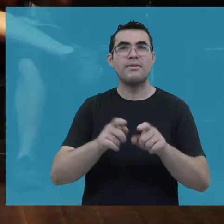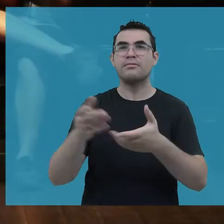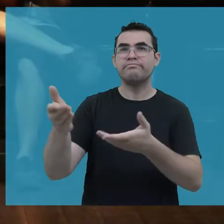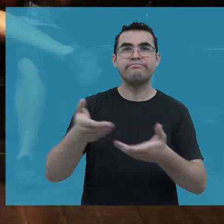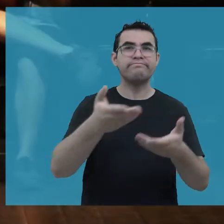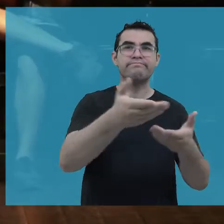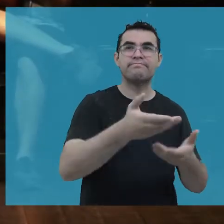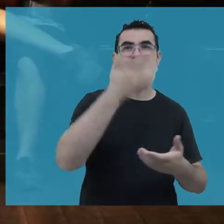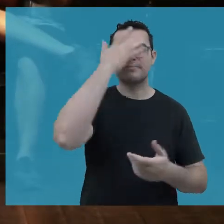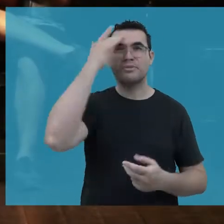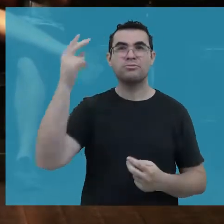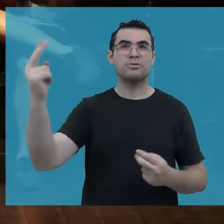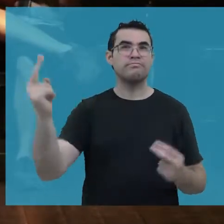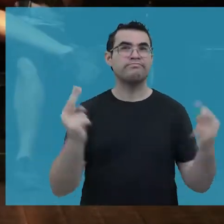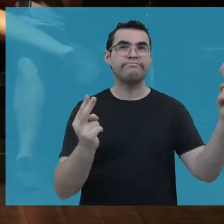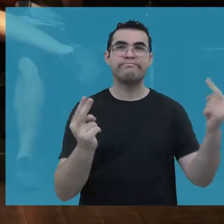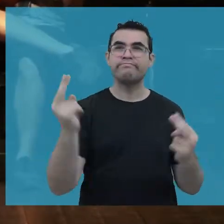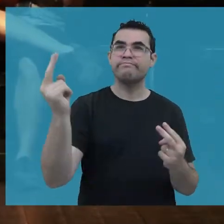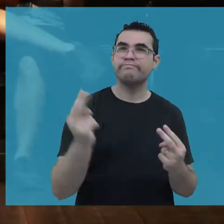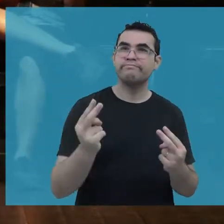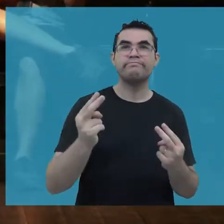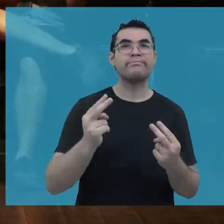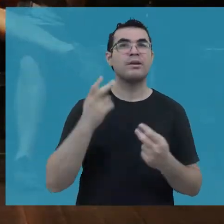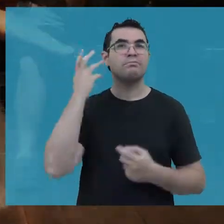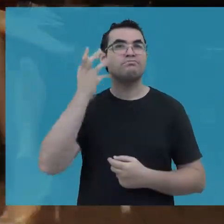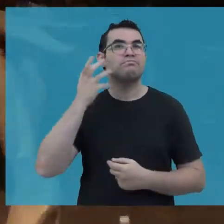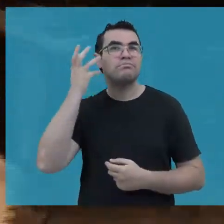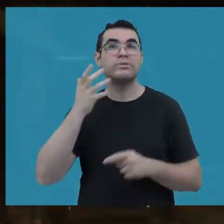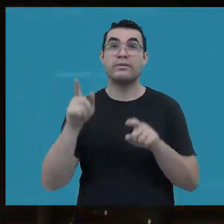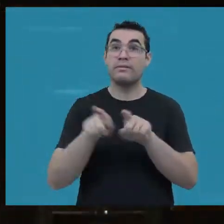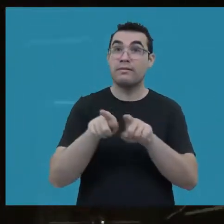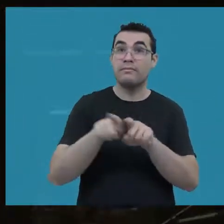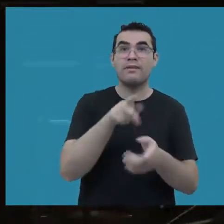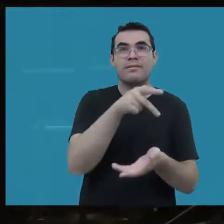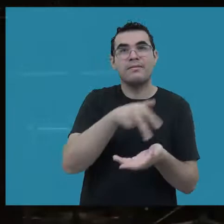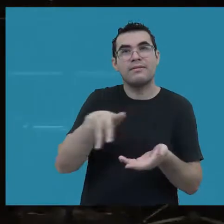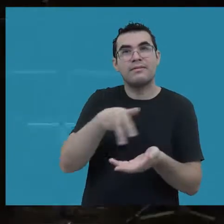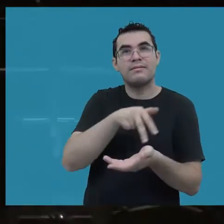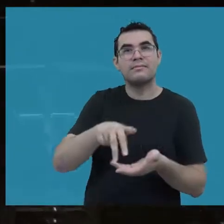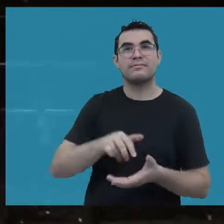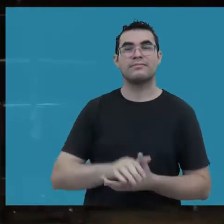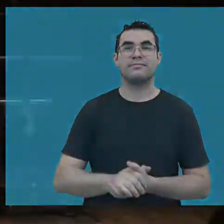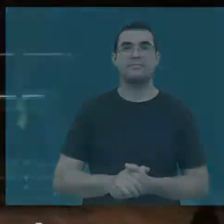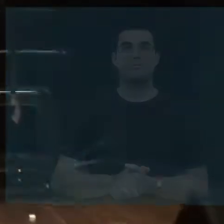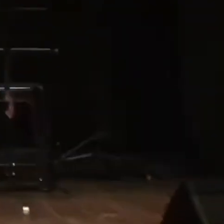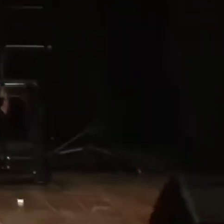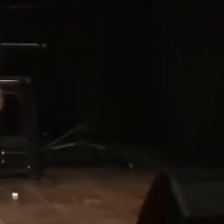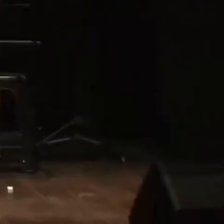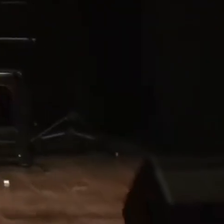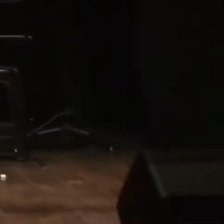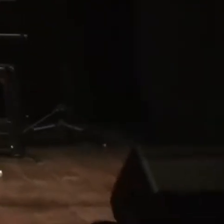Outras duplas também brindaram o público com boa música e belas danças de salão.